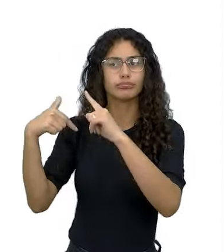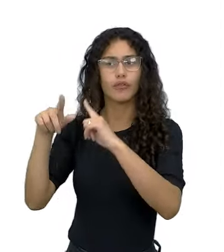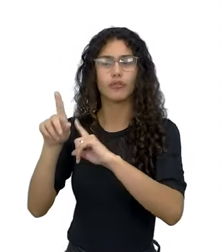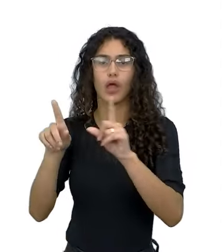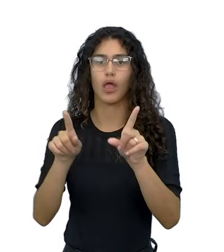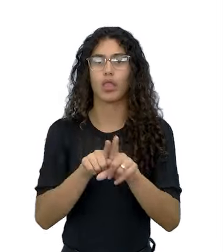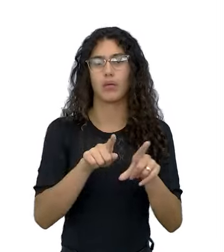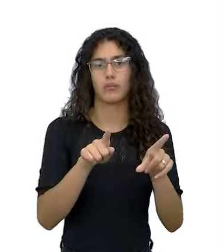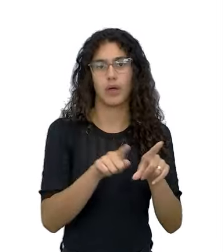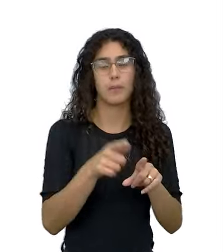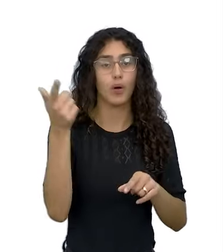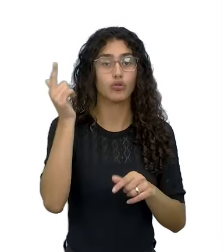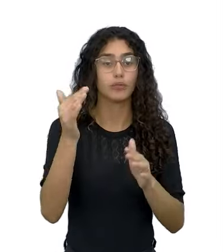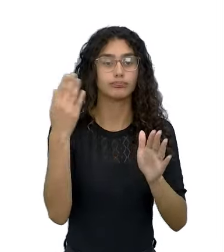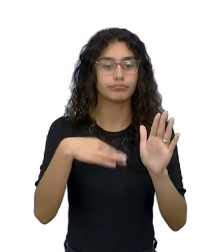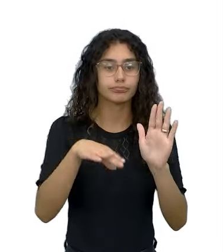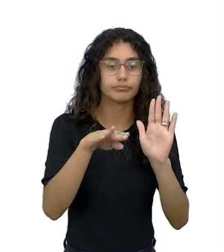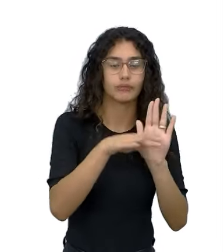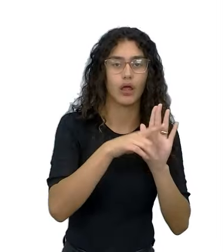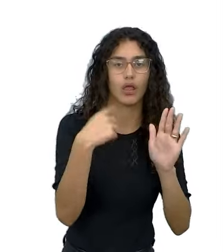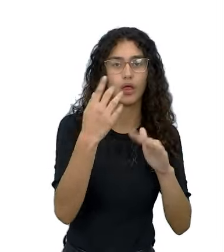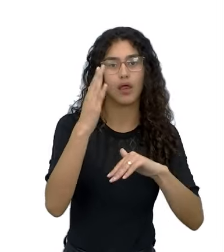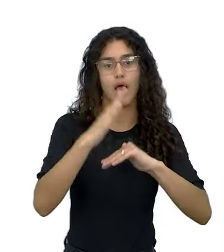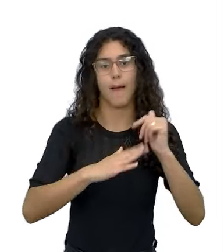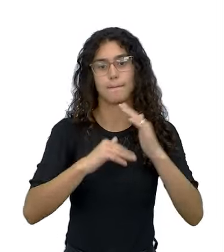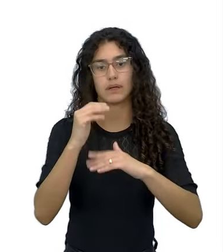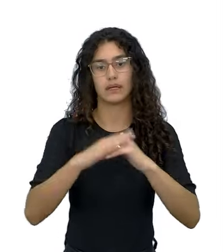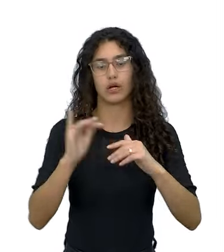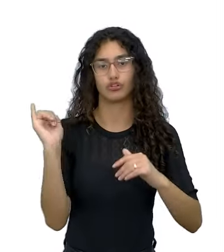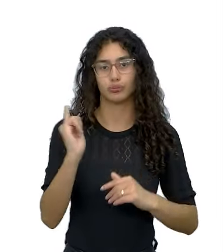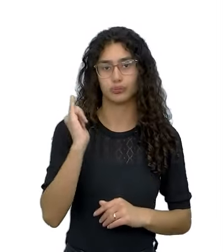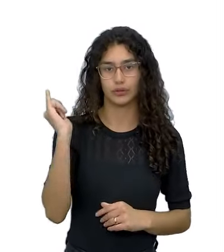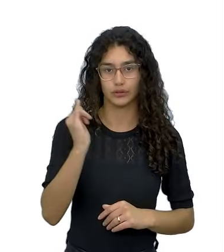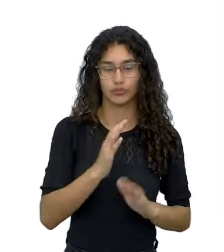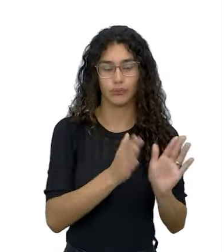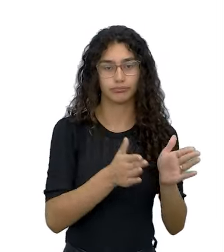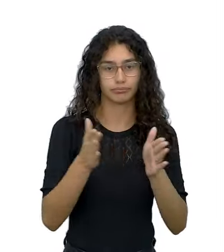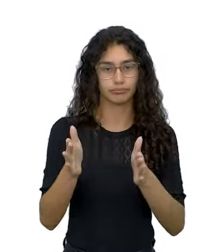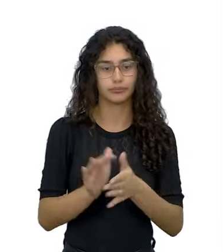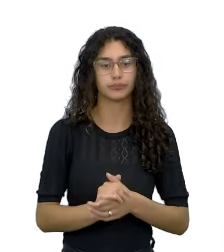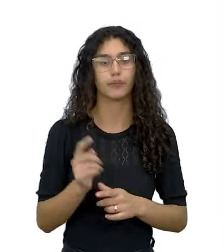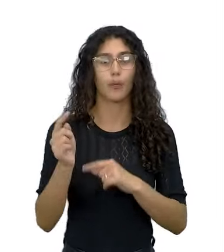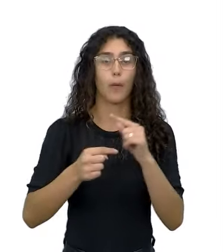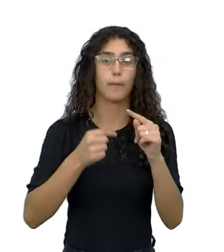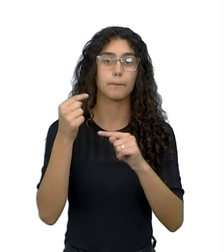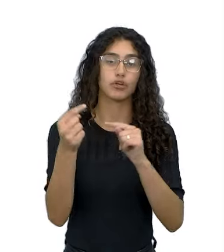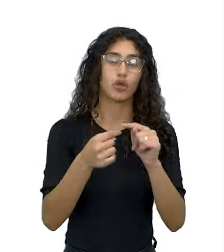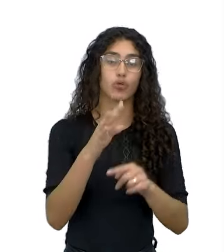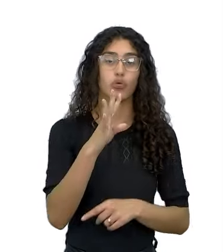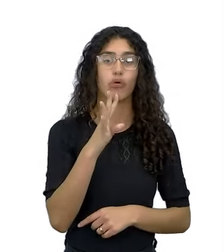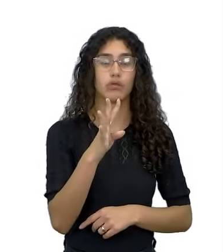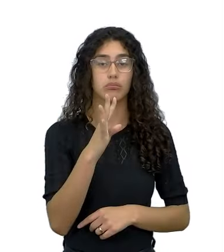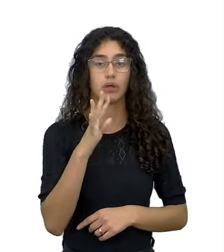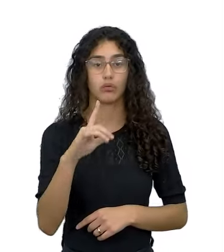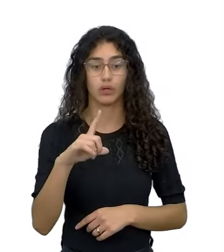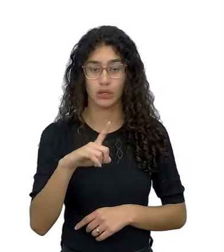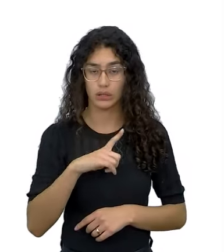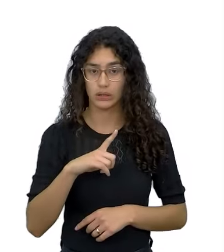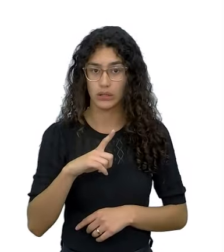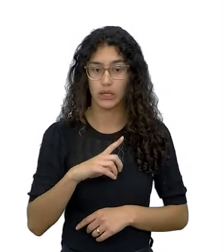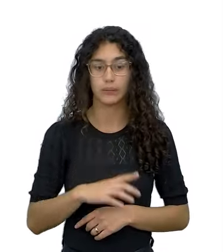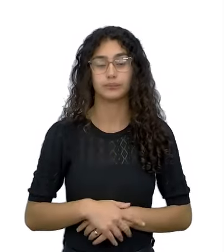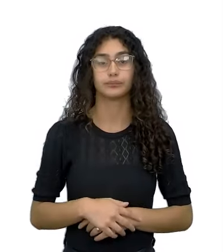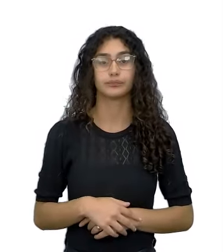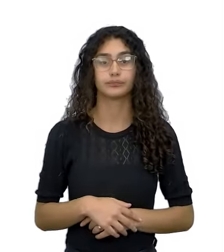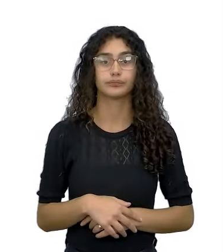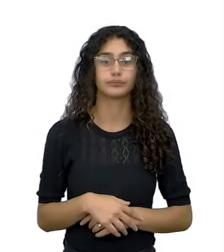né, para chegar aí ao foco da nossa habilidade essencial dessa sequência. O objeto de conhecimento aqui, no caso, é a